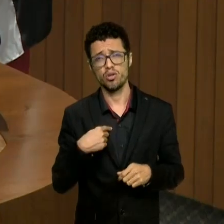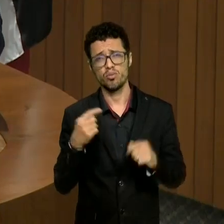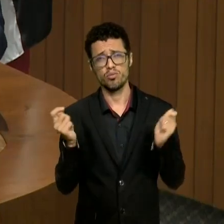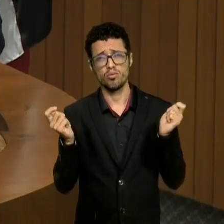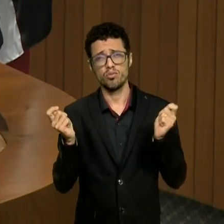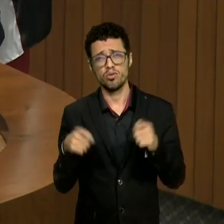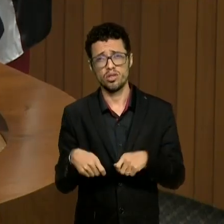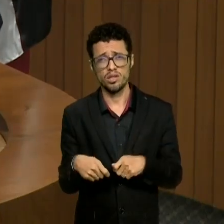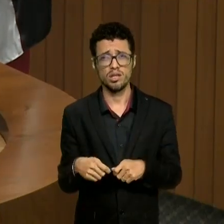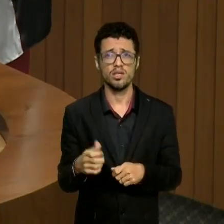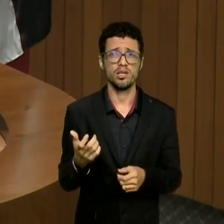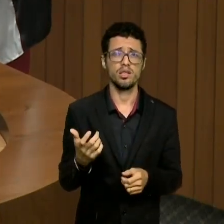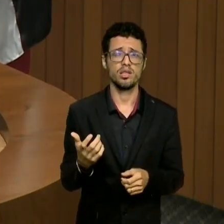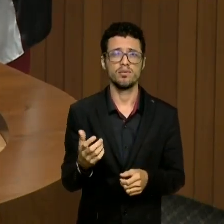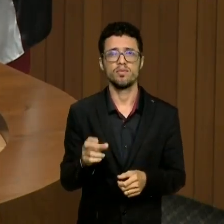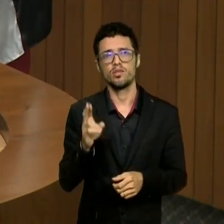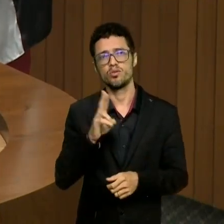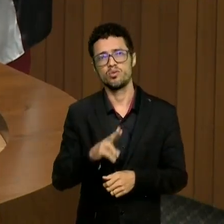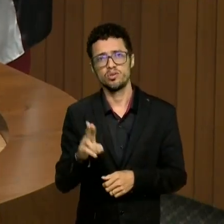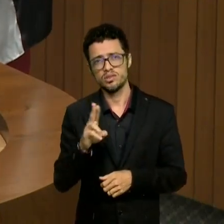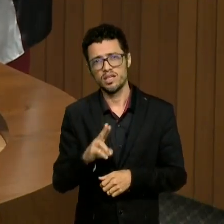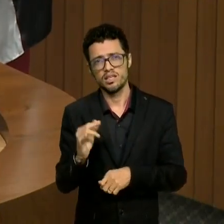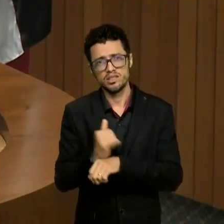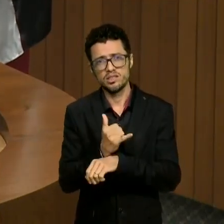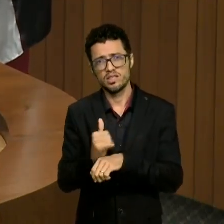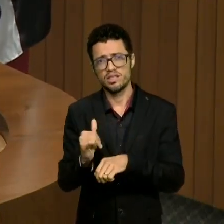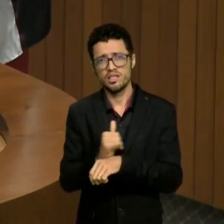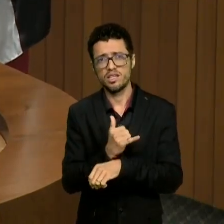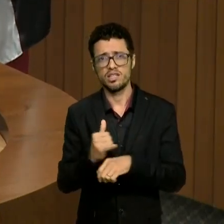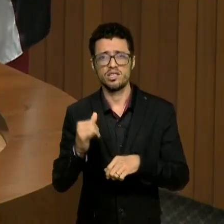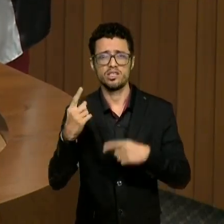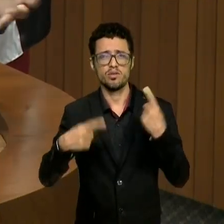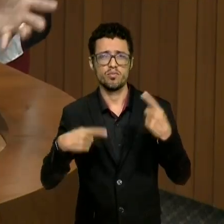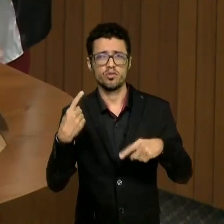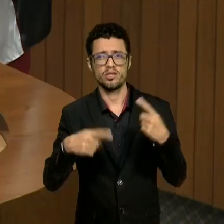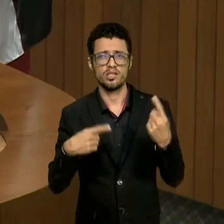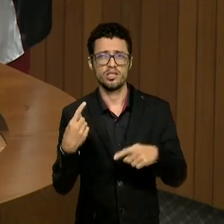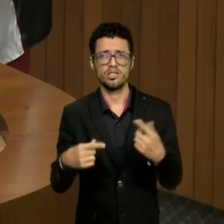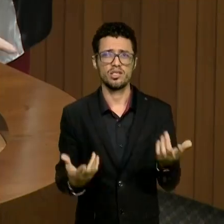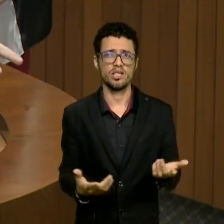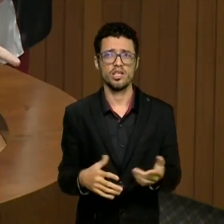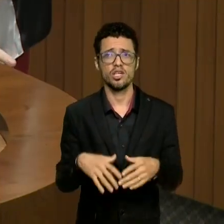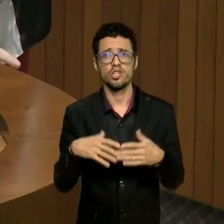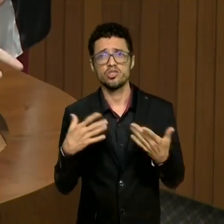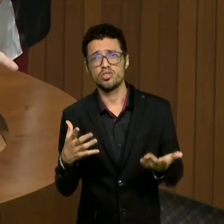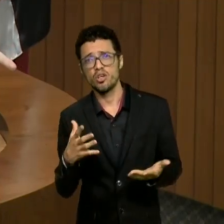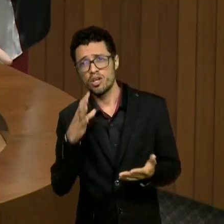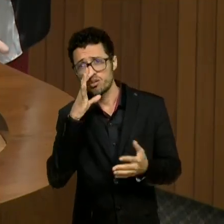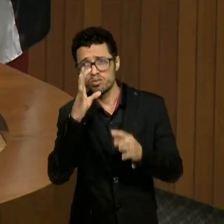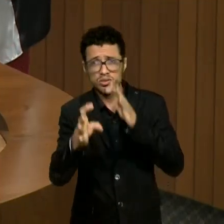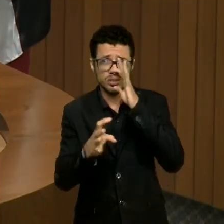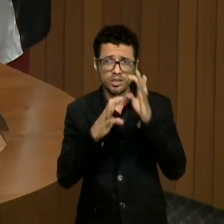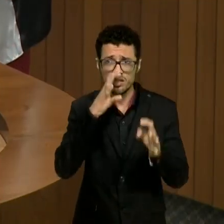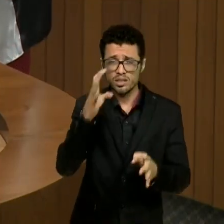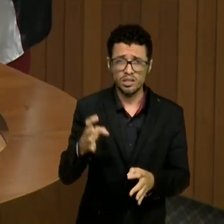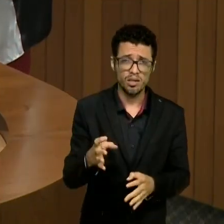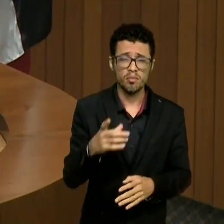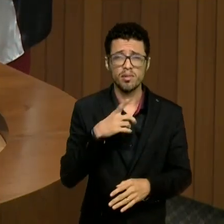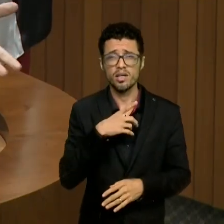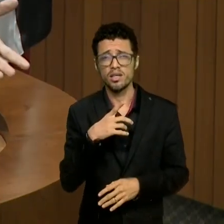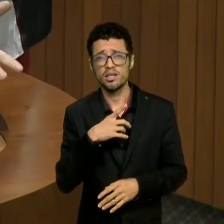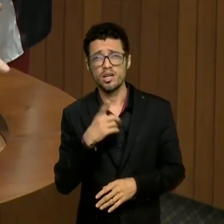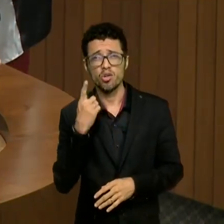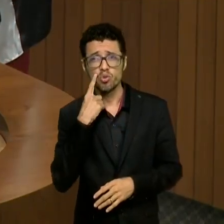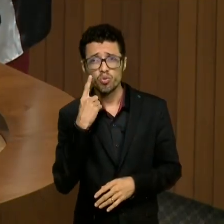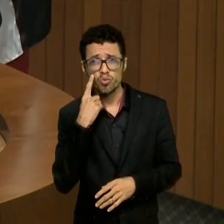políticas de discurso que só lhe atacaria, que só geraria aí dúvidas sobre vossa pessoa, de forma alguma, estou